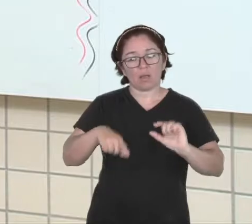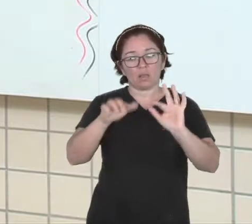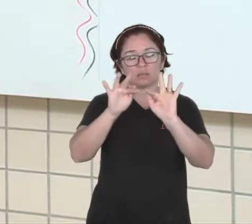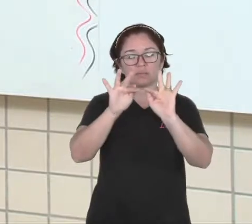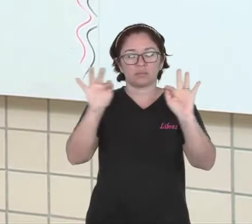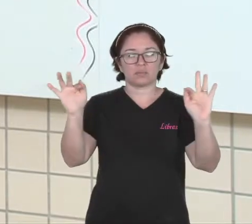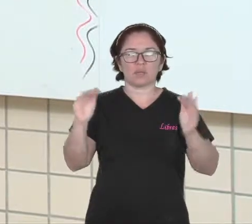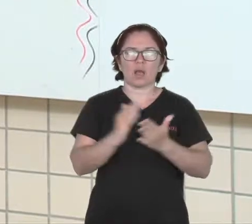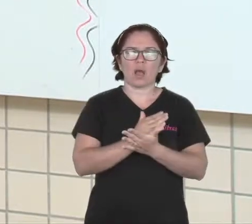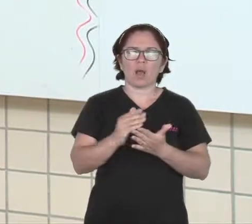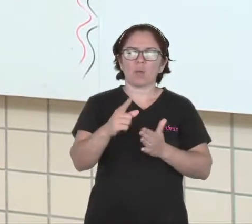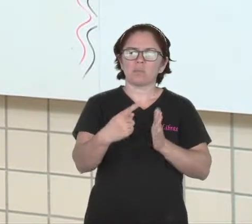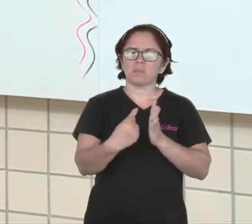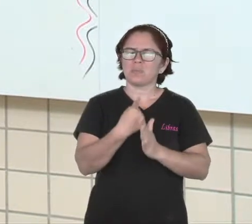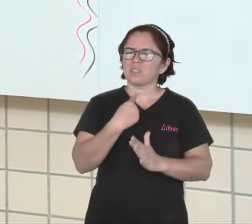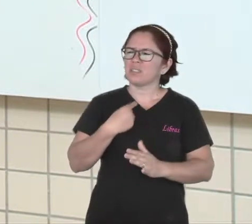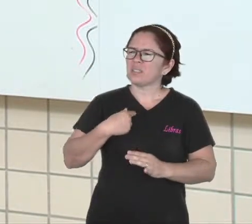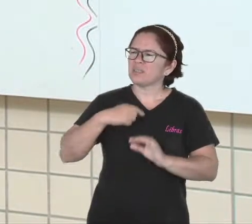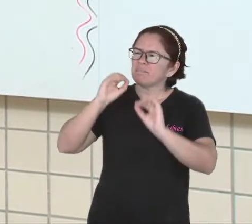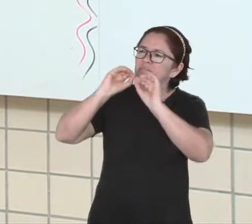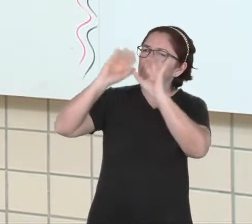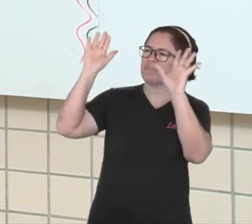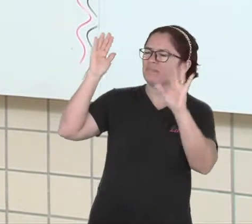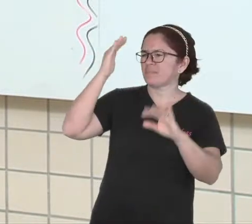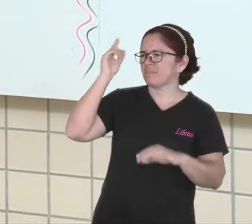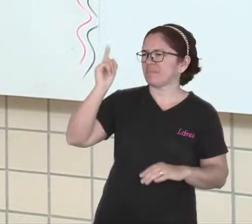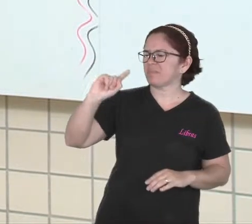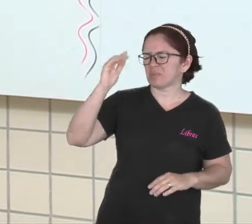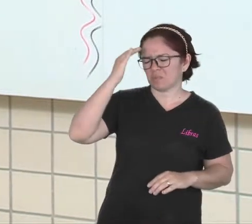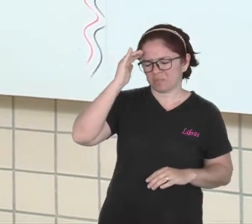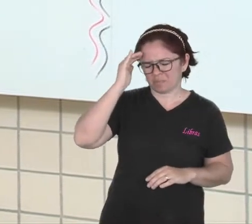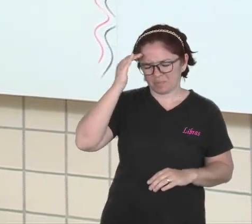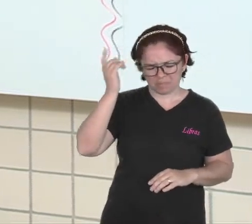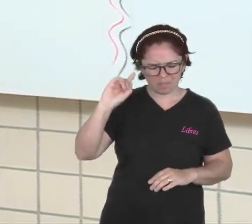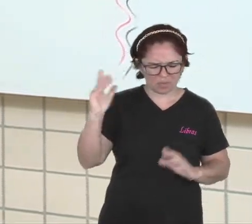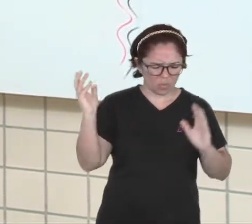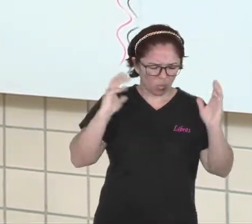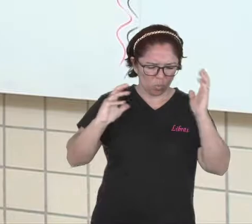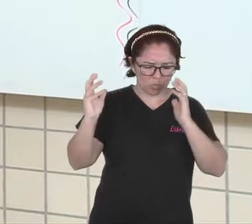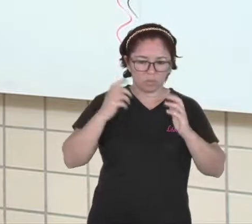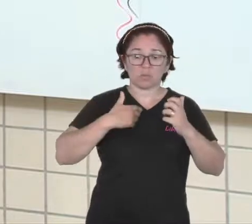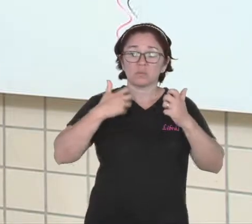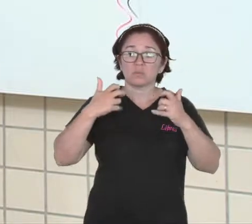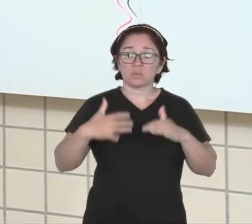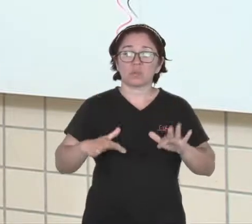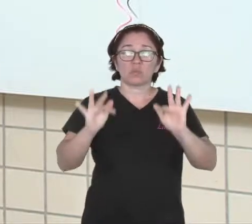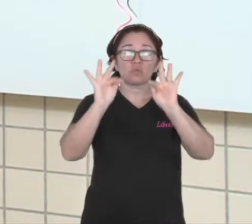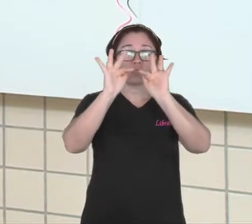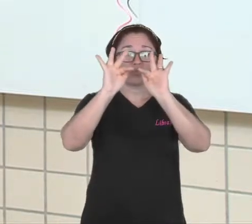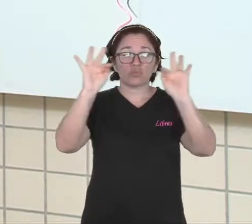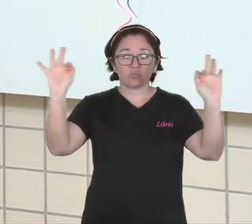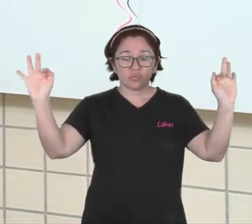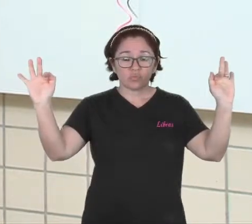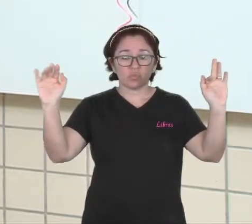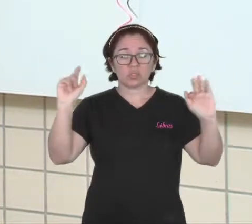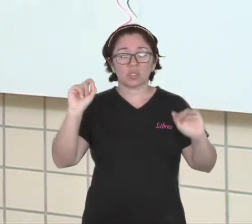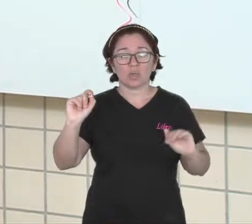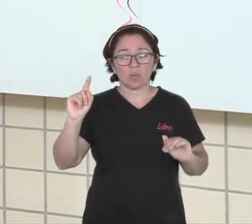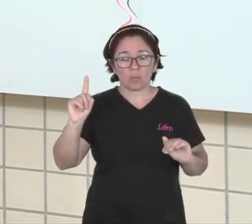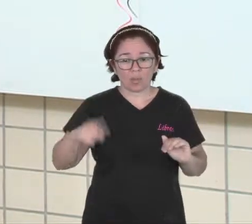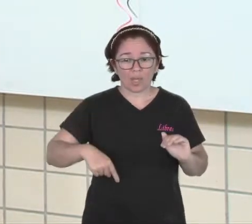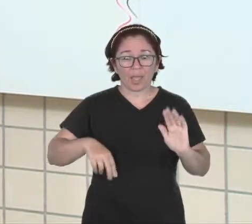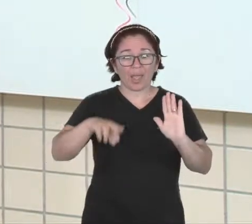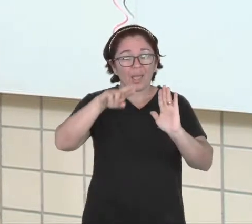não ficou claro para mim o que é função. Aí eu vou dizer para você simples. É uma operação matemática, é uma lei,